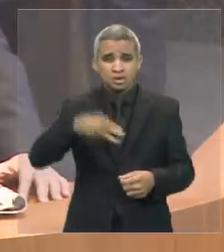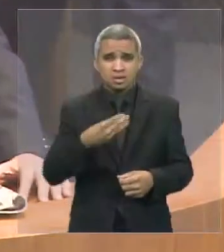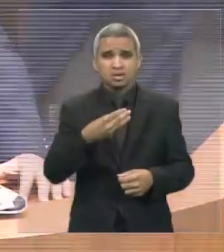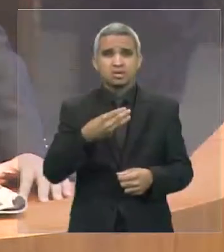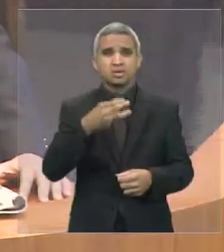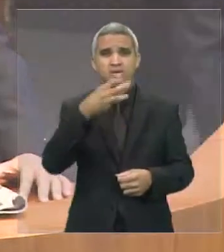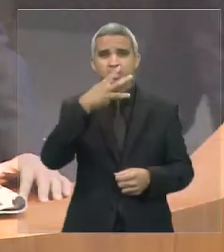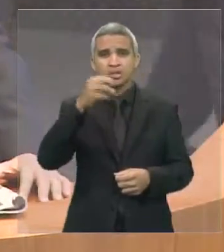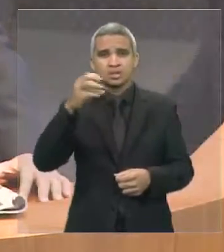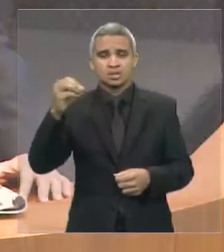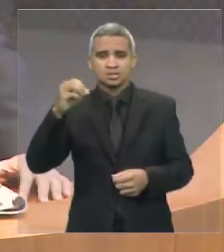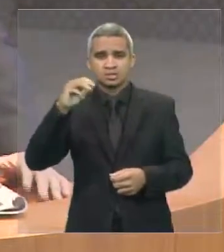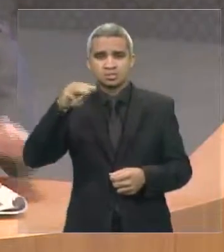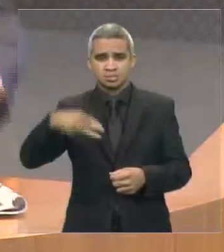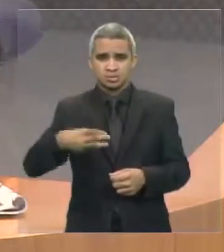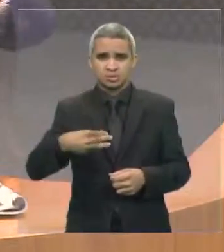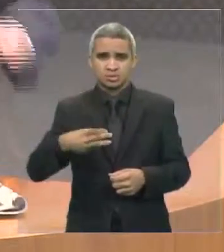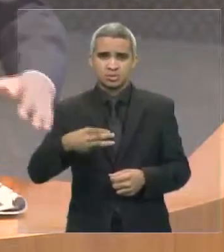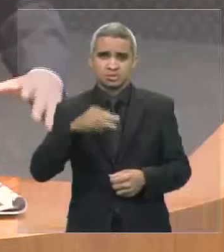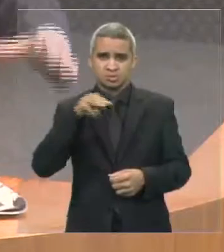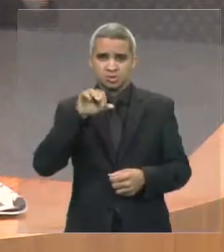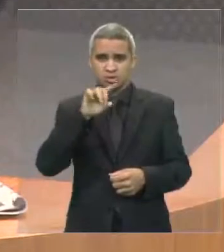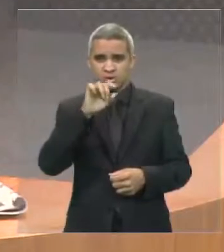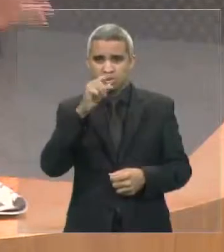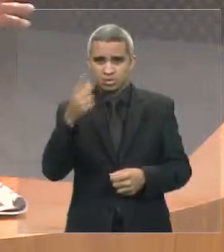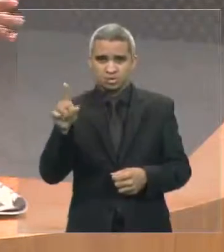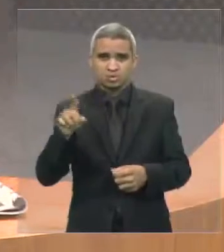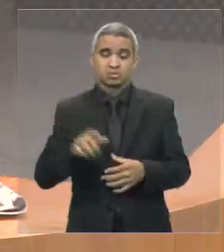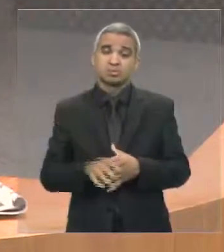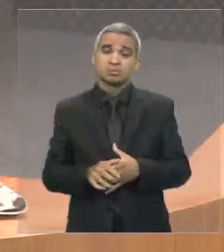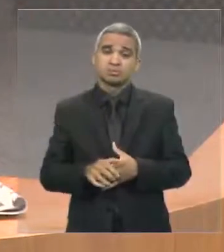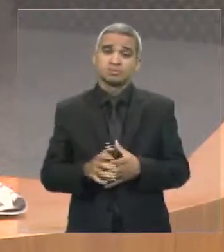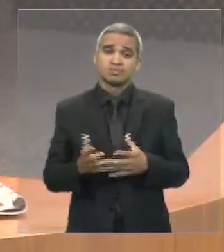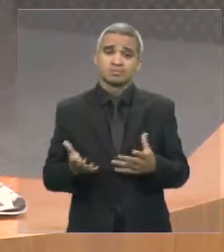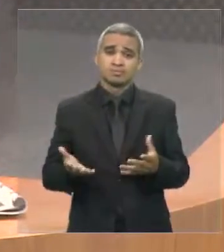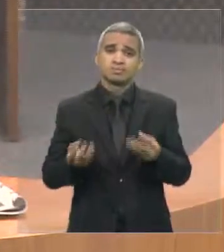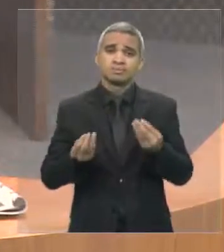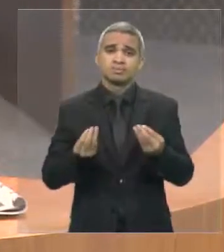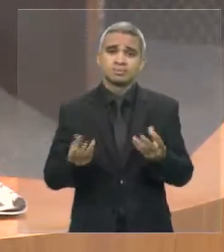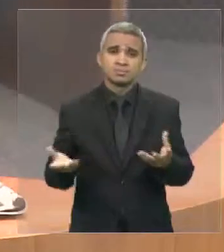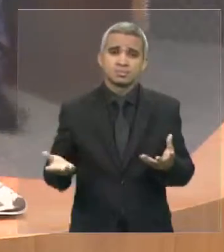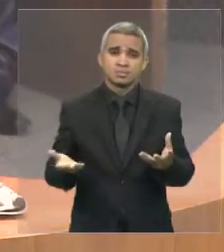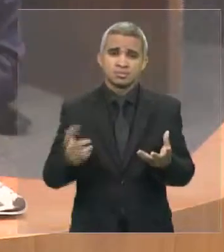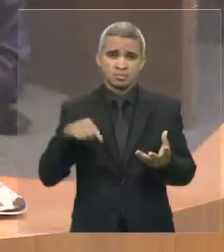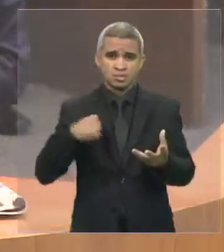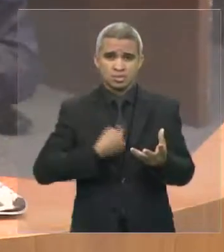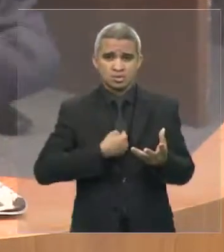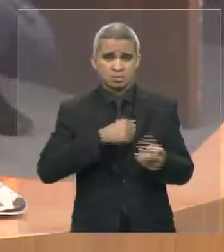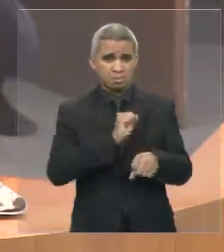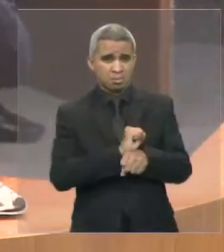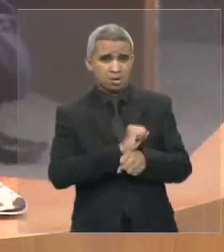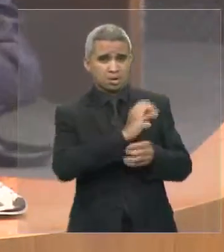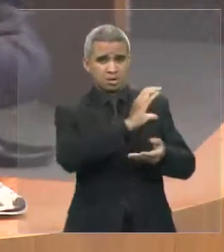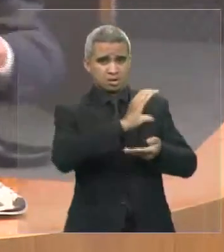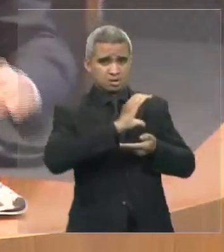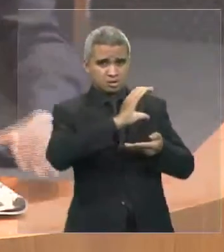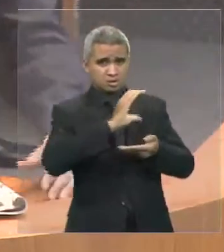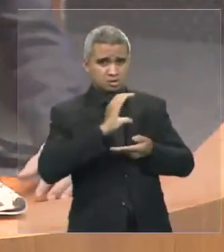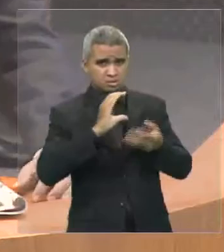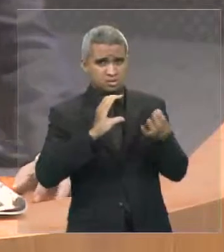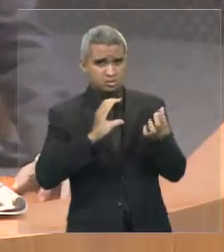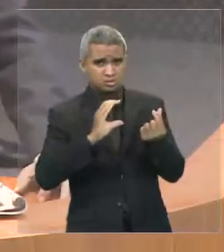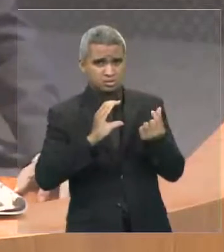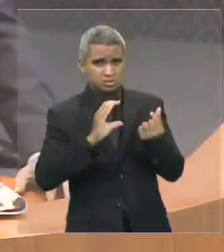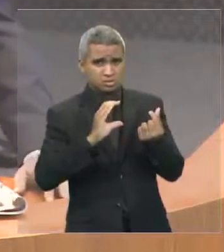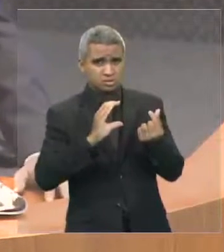reais. Aí nós vamos deixar de fazer esses investimentos, isso deixará de ser